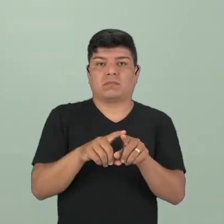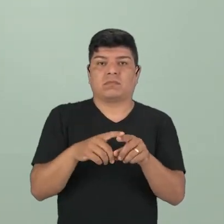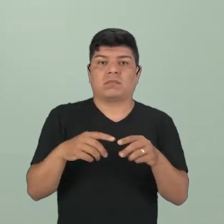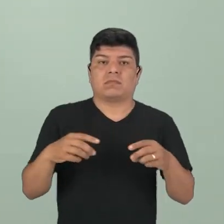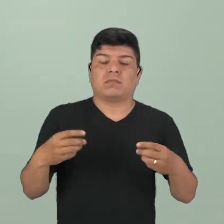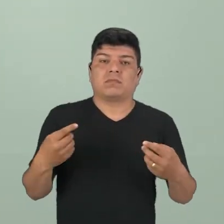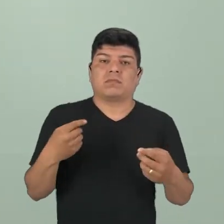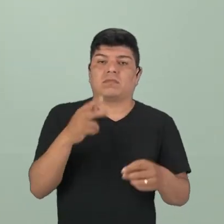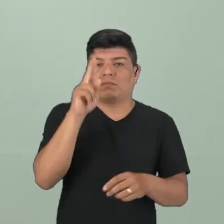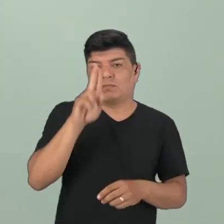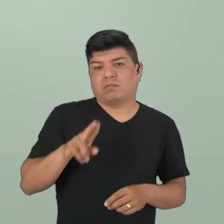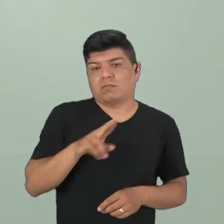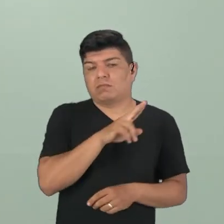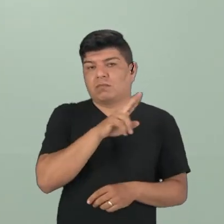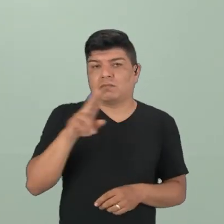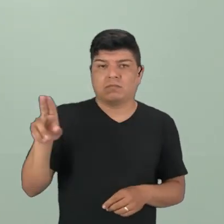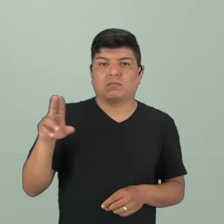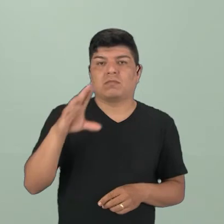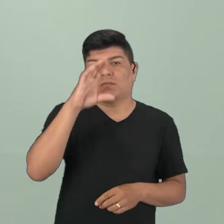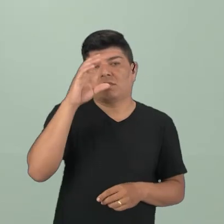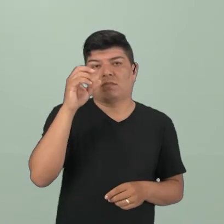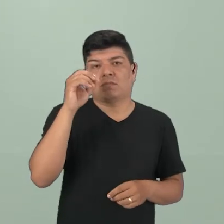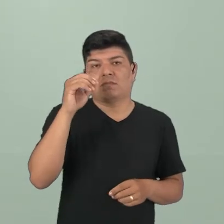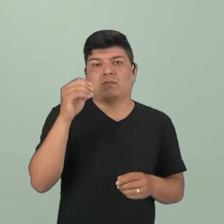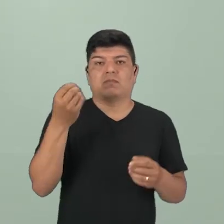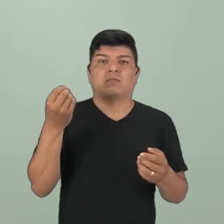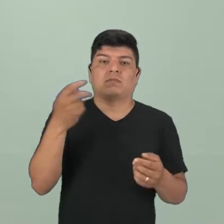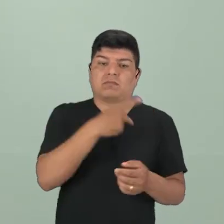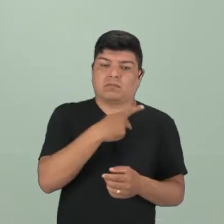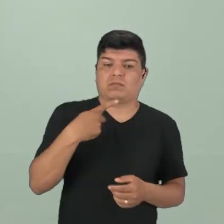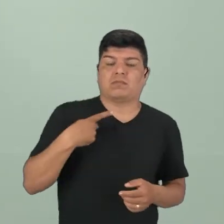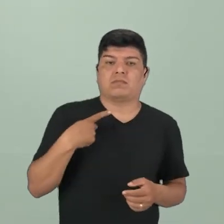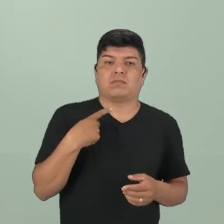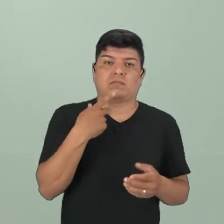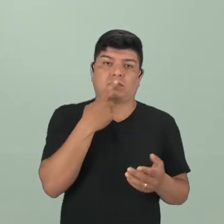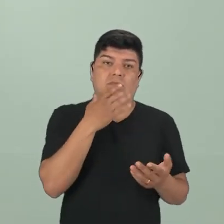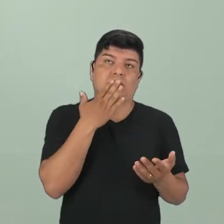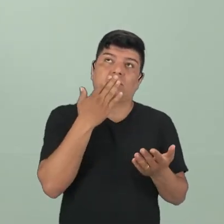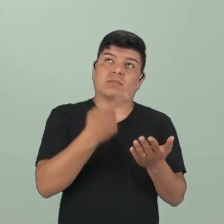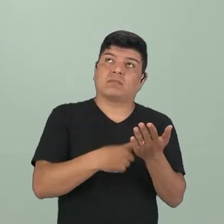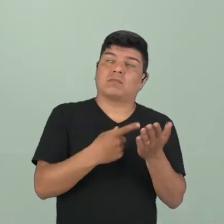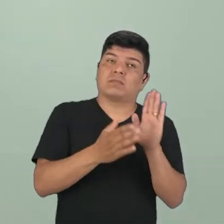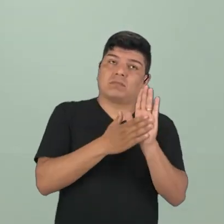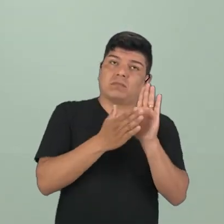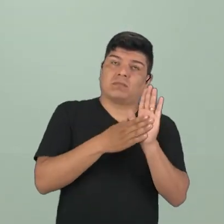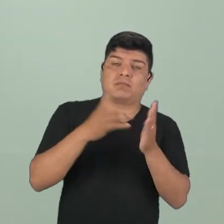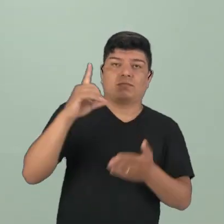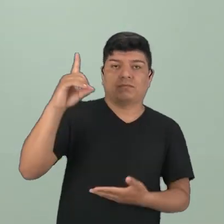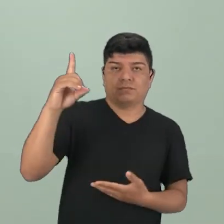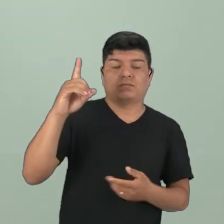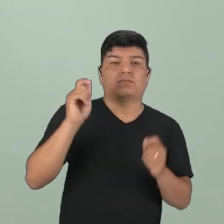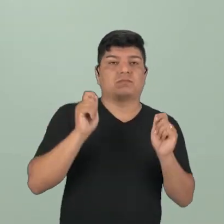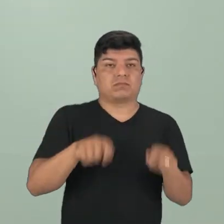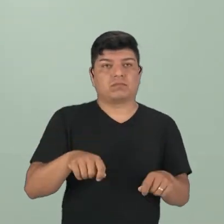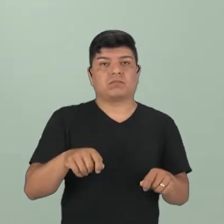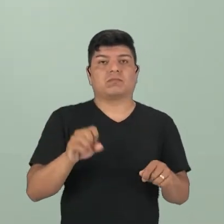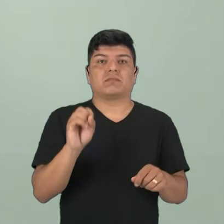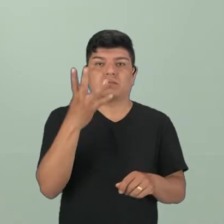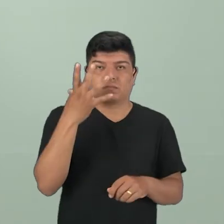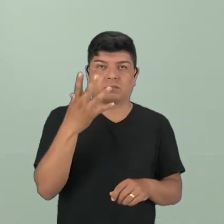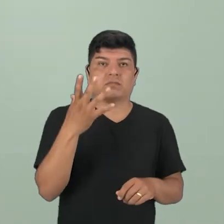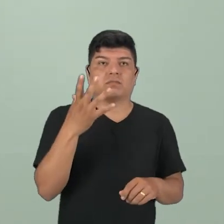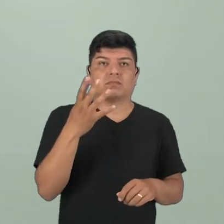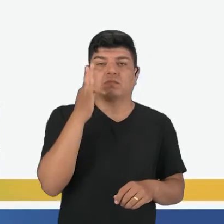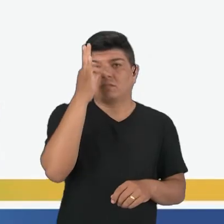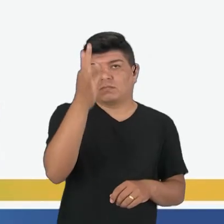pastor, de um padre, de um monge, ele faz um voto, tá? Para poder cumprir aquela